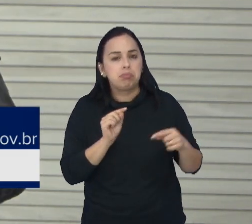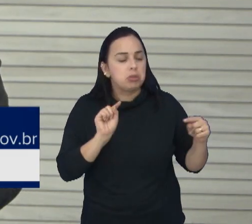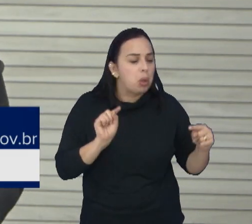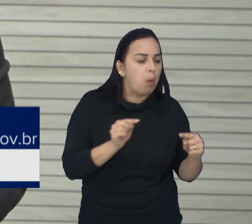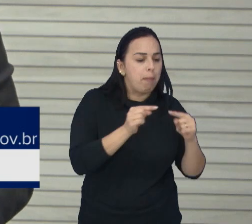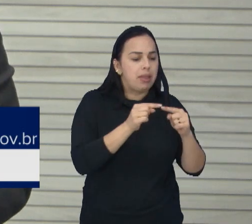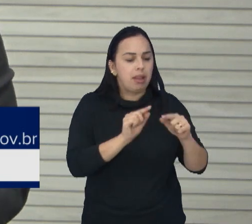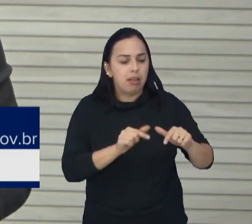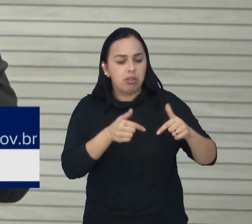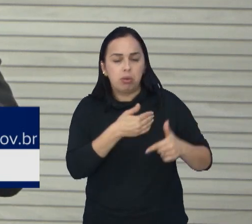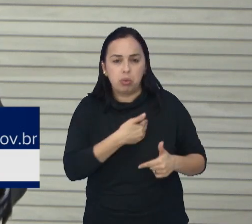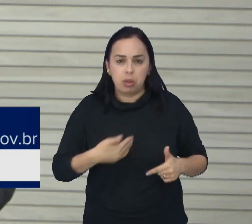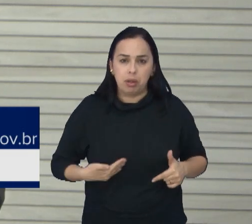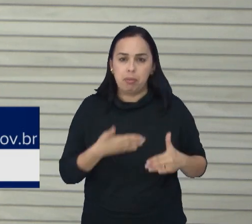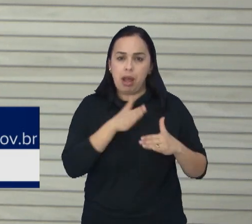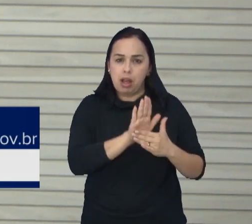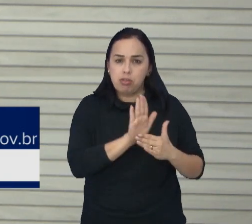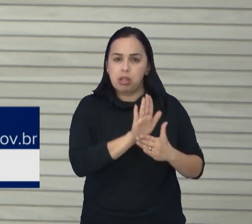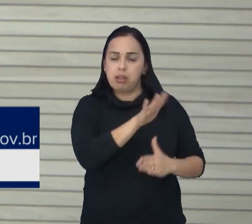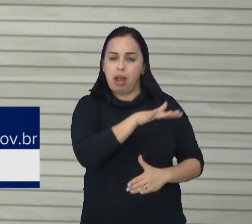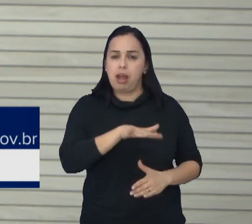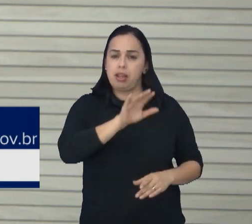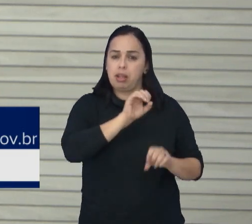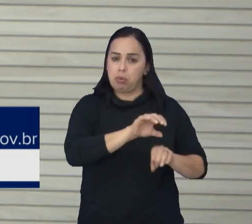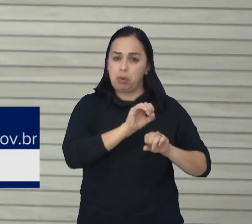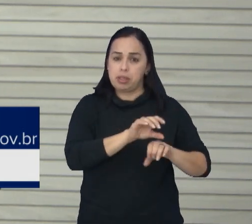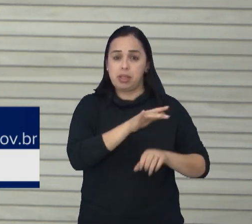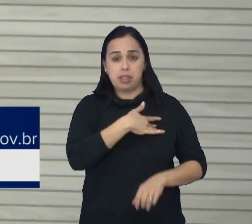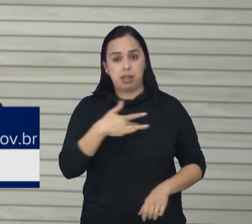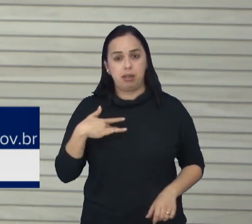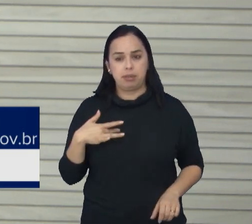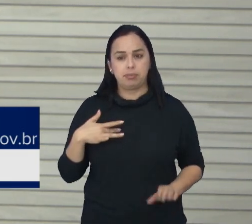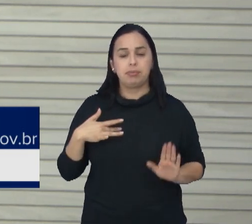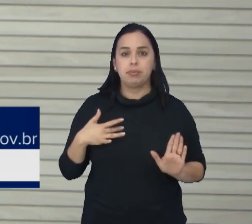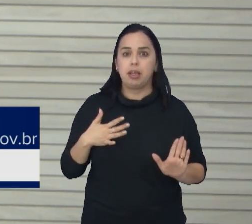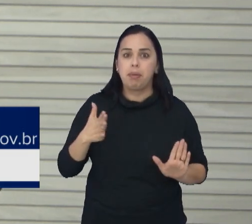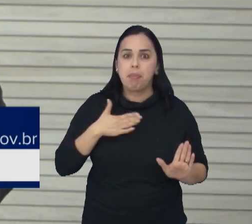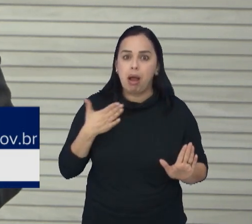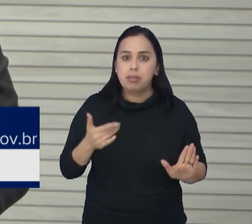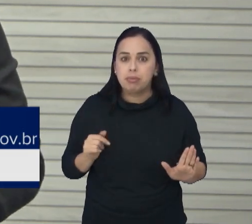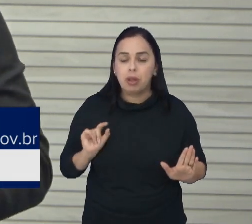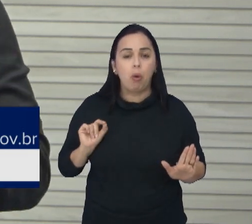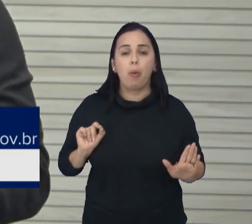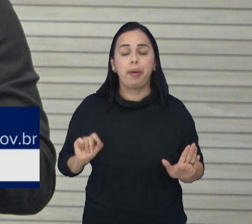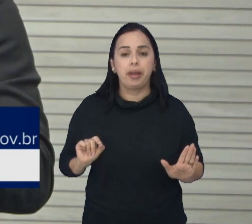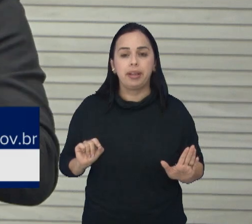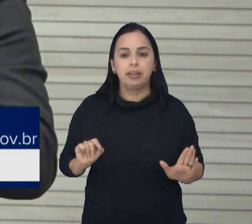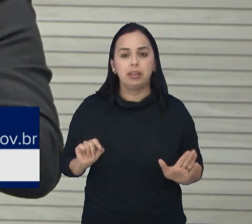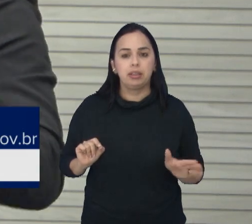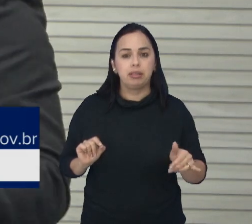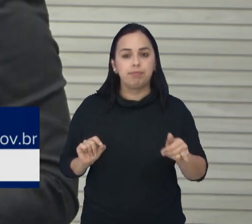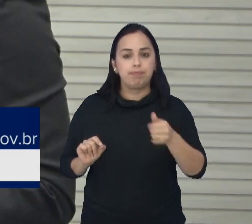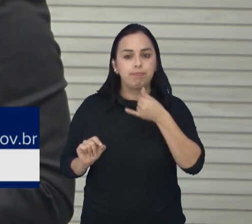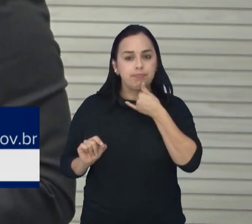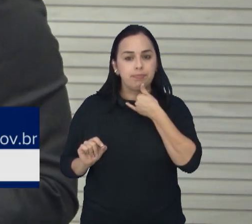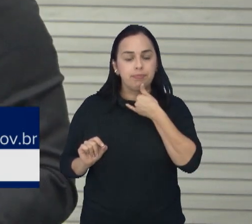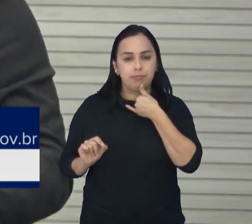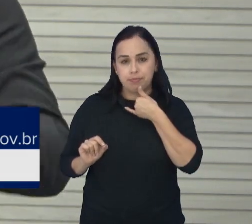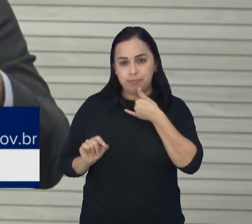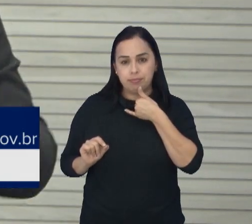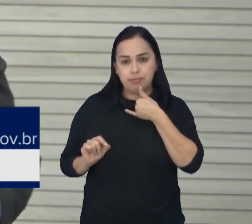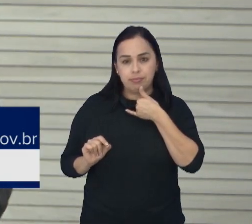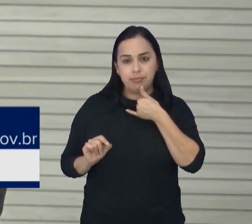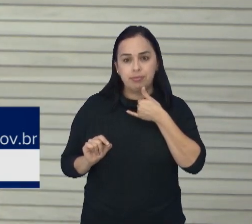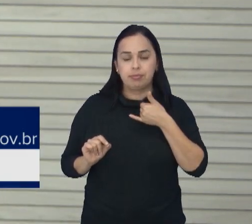poder estar atendendo na área da educação, da saúde. E, pasmem, porque, infelizmente, mais